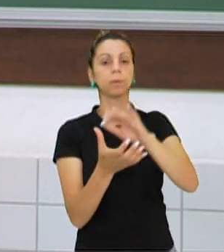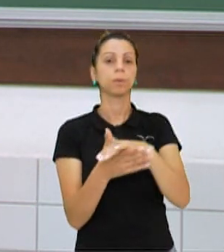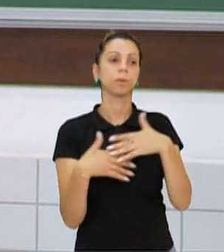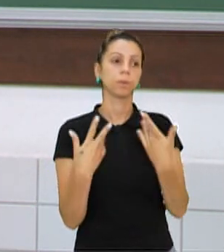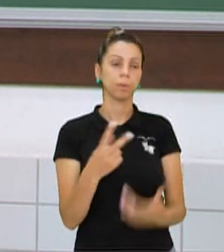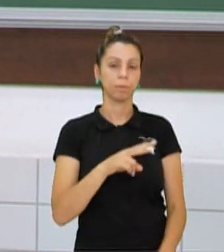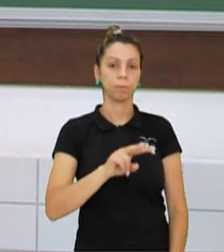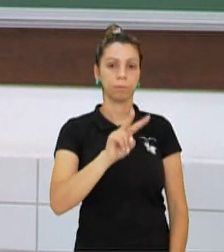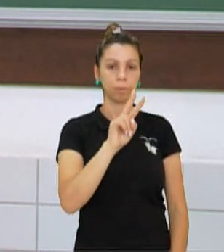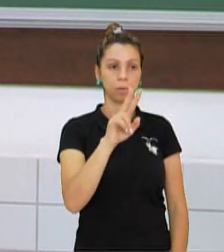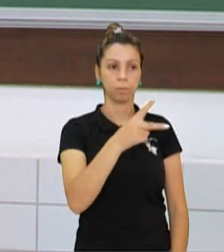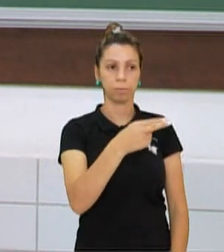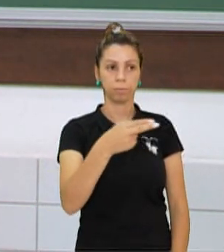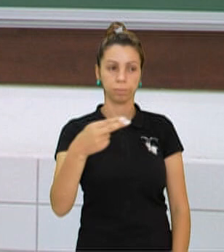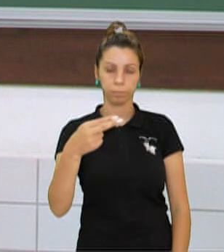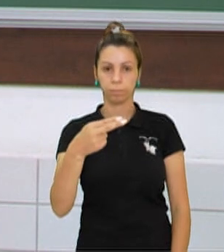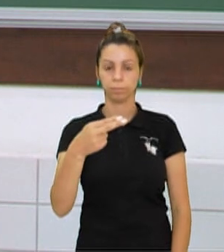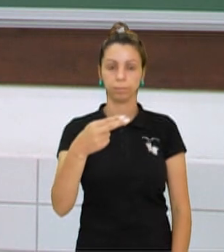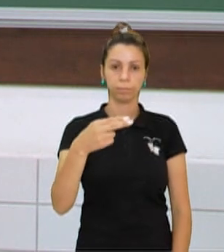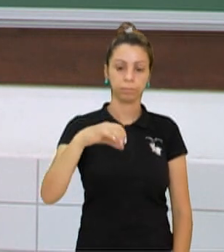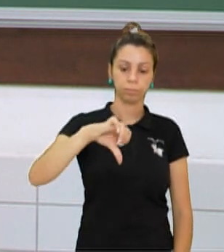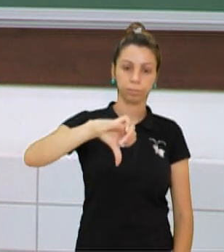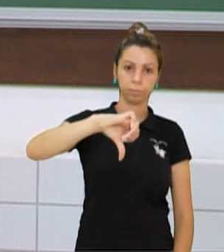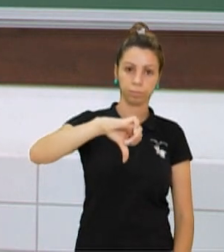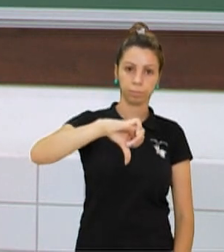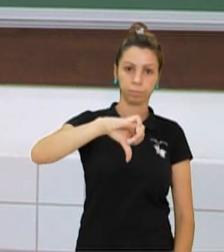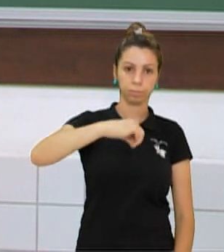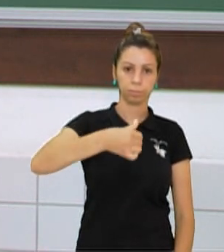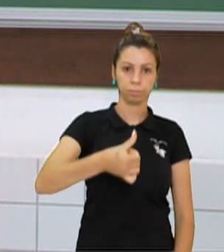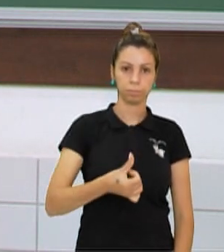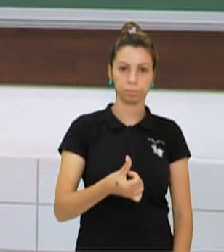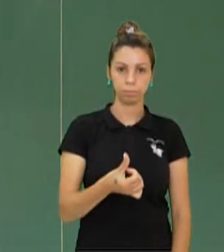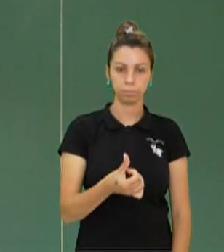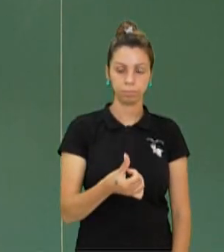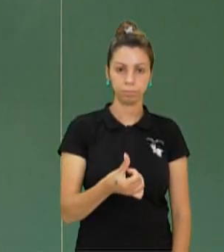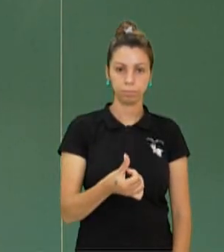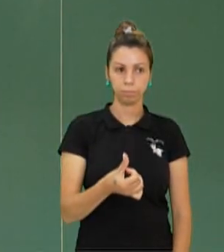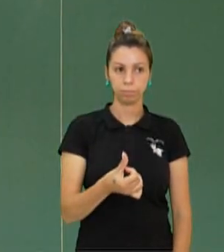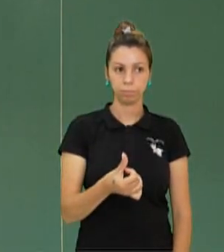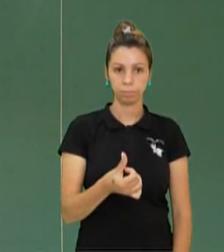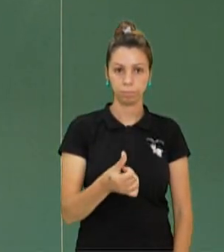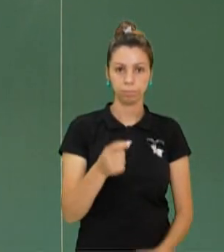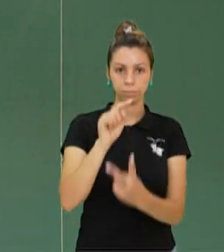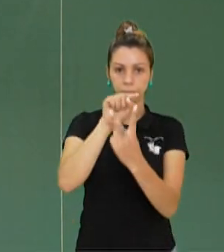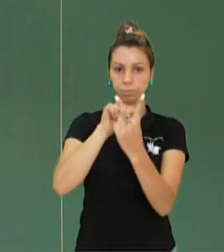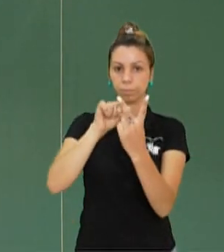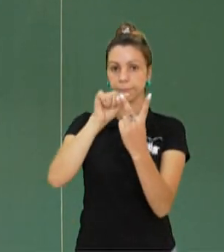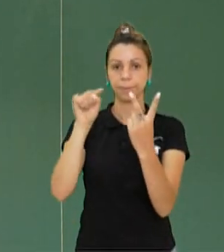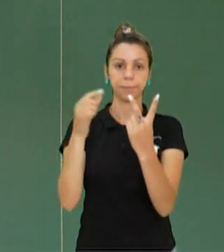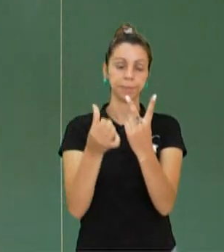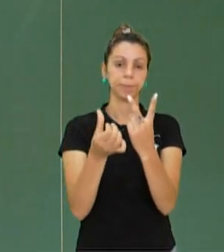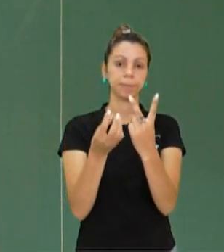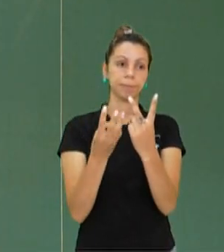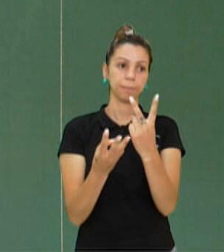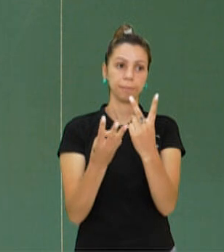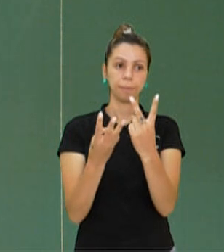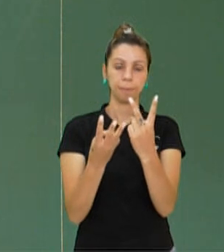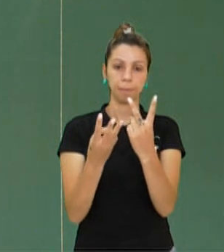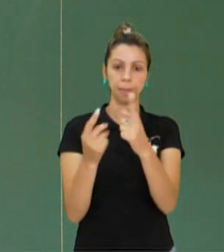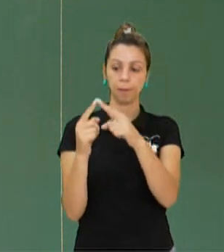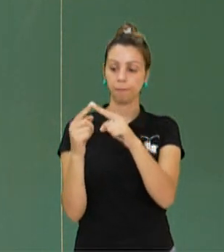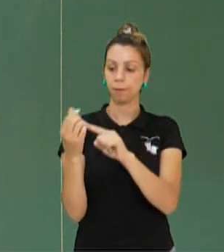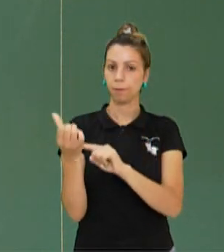volume vai ser igual a 96 raiz de 3 vezes 6.